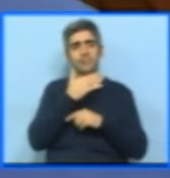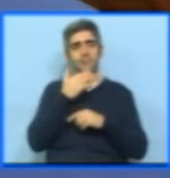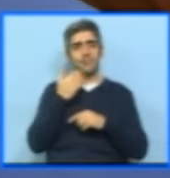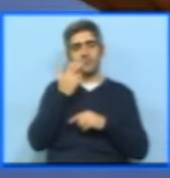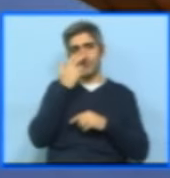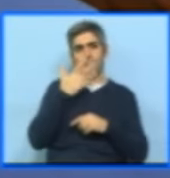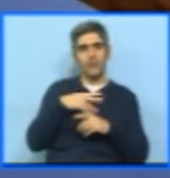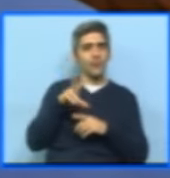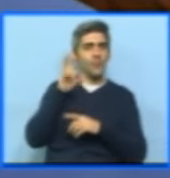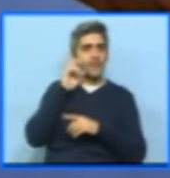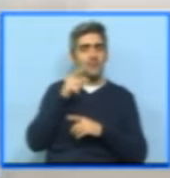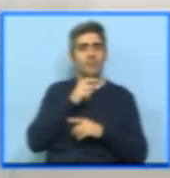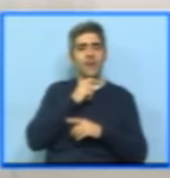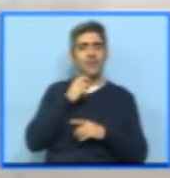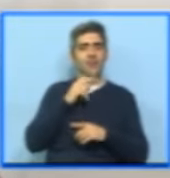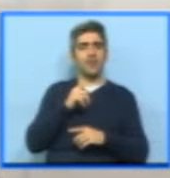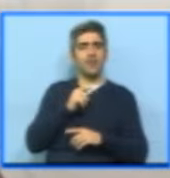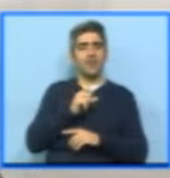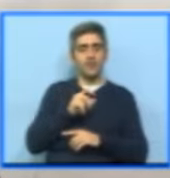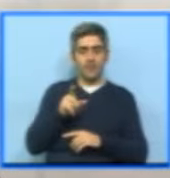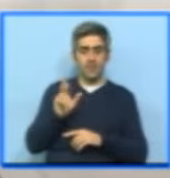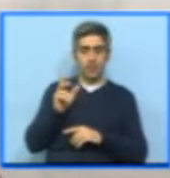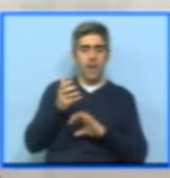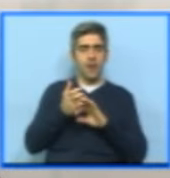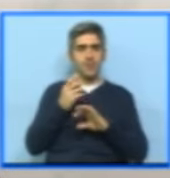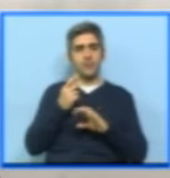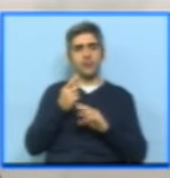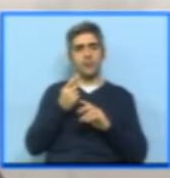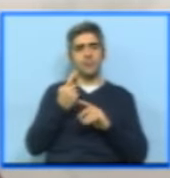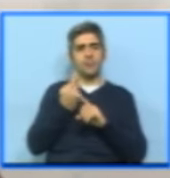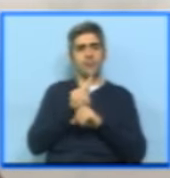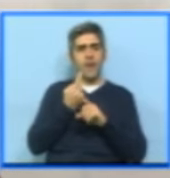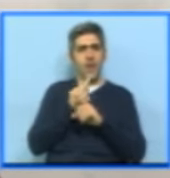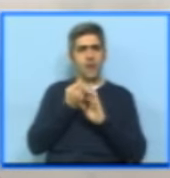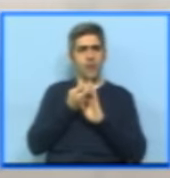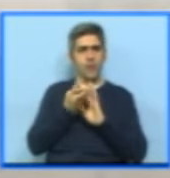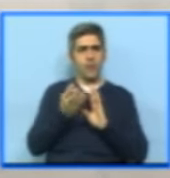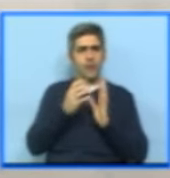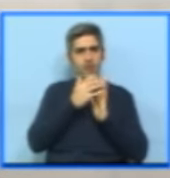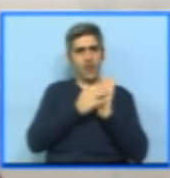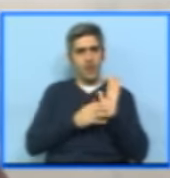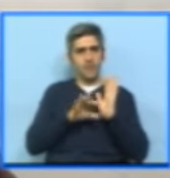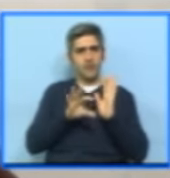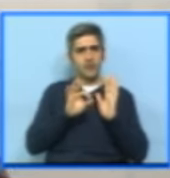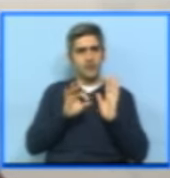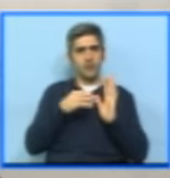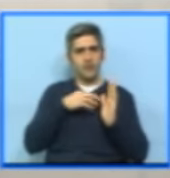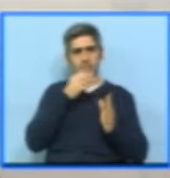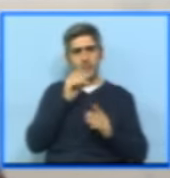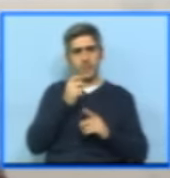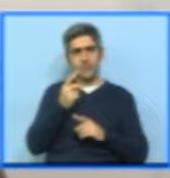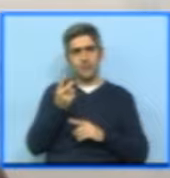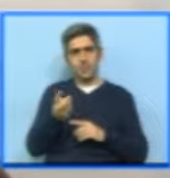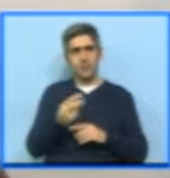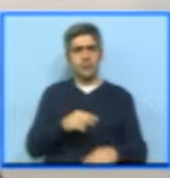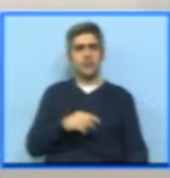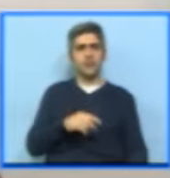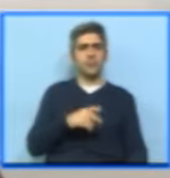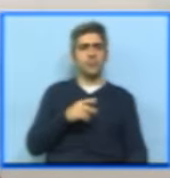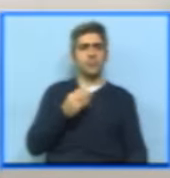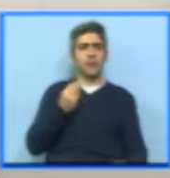eu gosto sempre de ouvir o Padre Rego, e ele já destacou aqui vários elementos do texto, eu tinha falado também de mais um ou dois. Isto